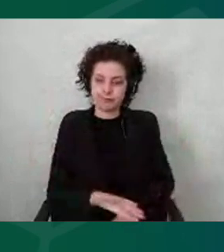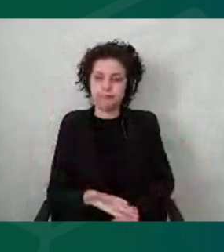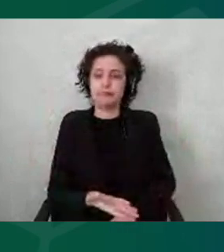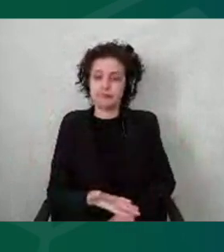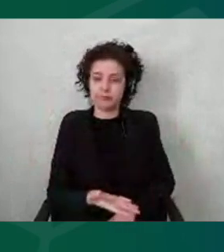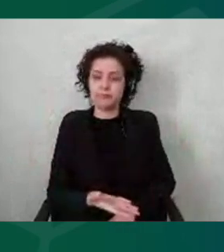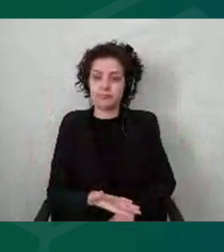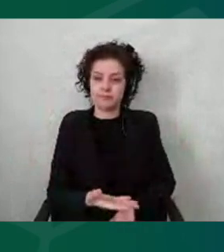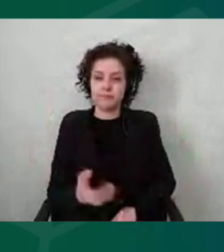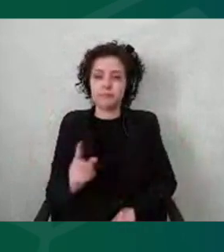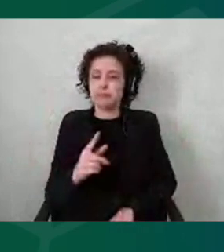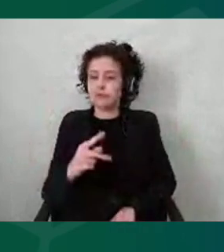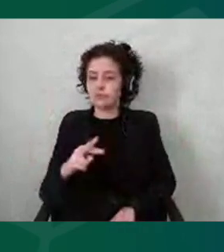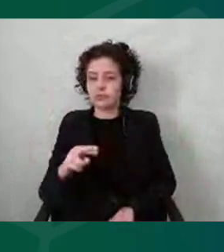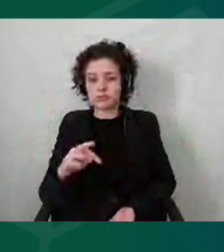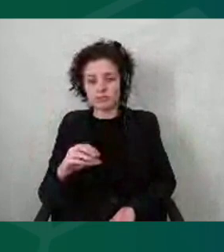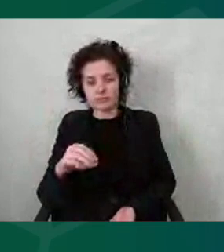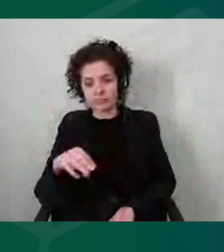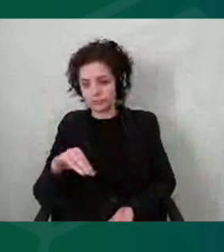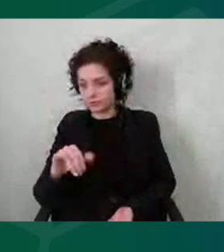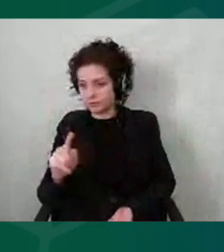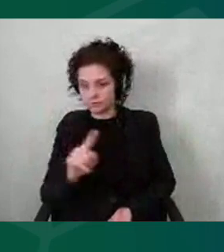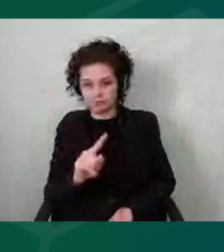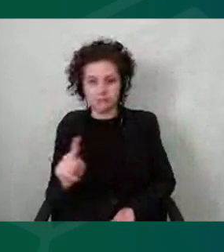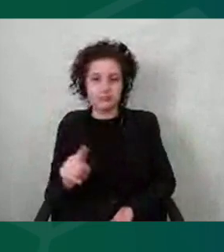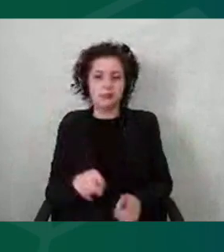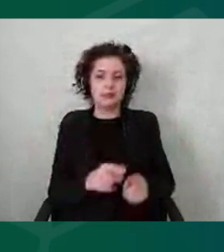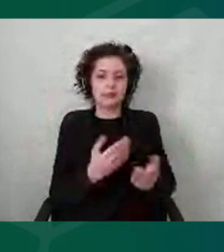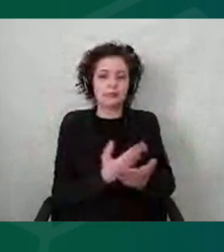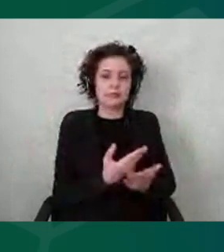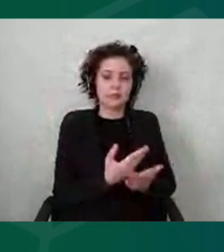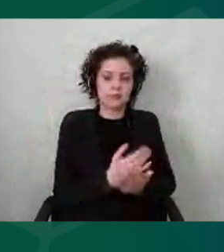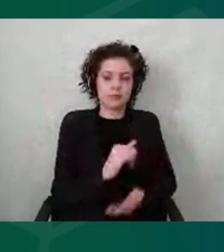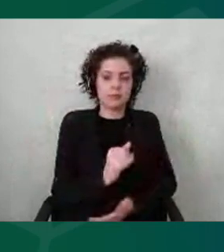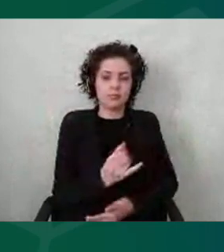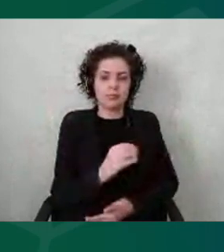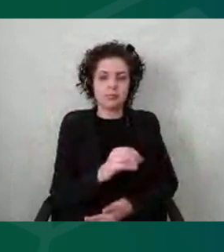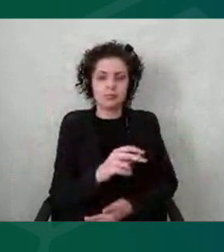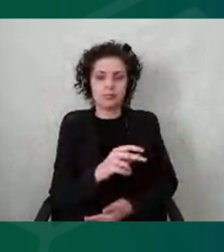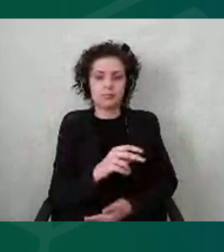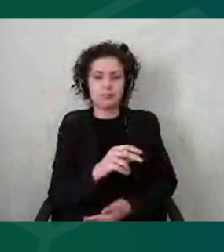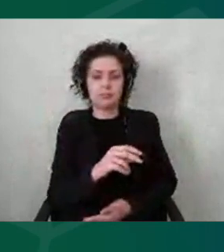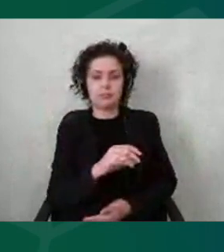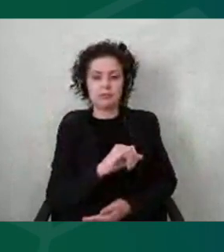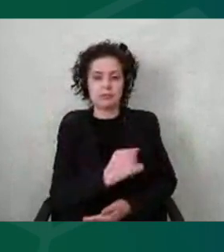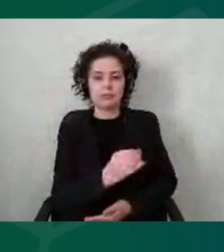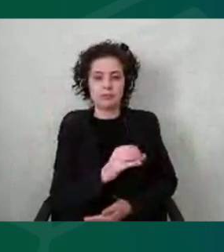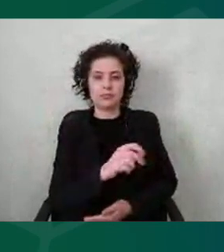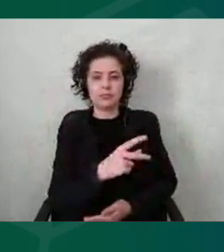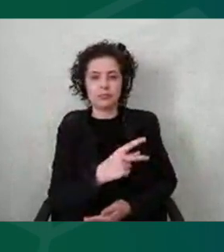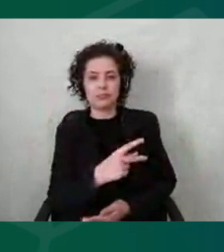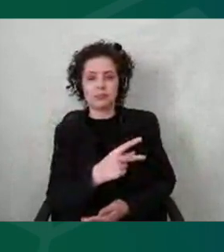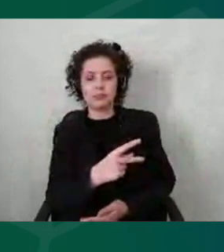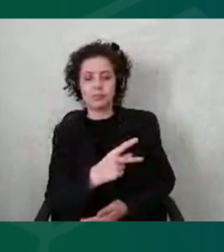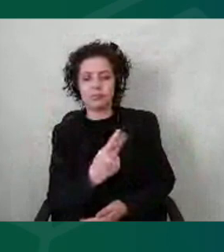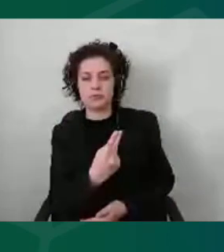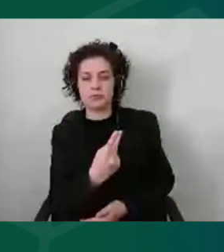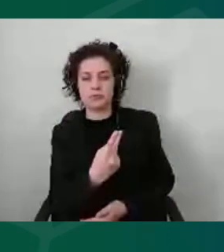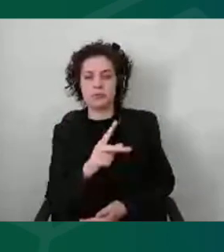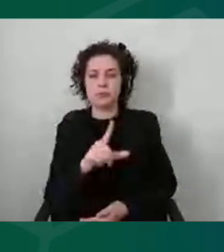proteômica, mas estudo de Giuseppe Leite, onde a gente observa que nós conseguimos caracterizar